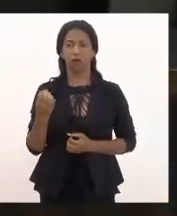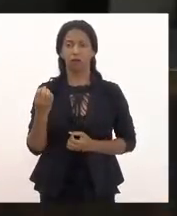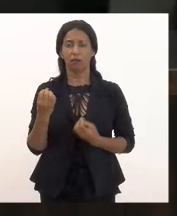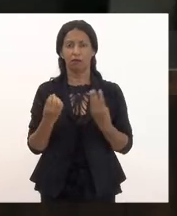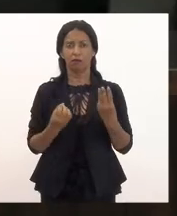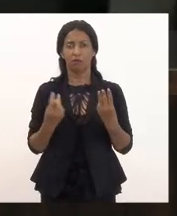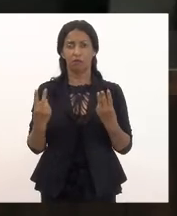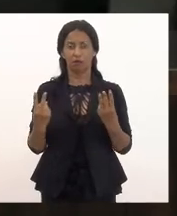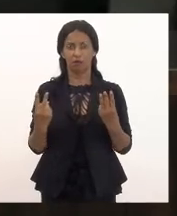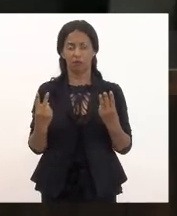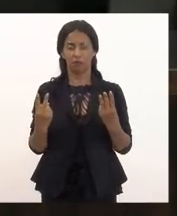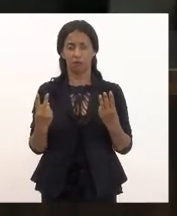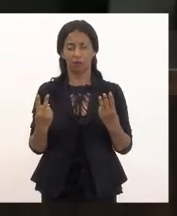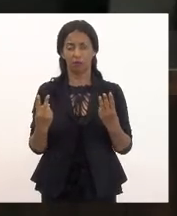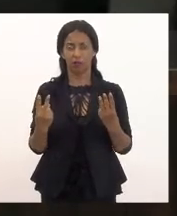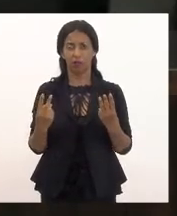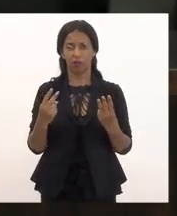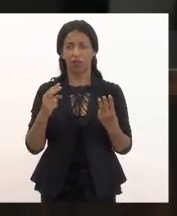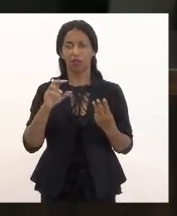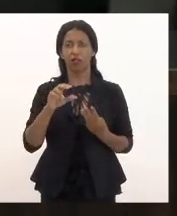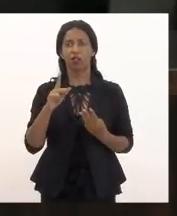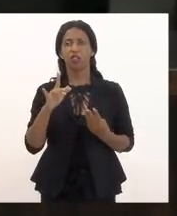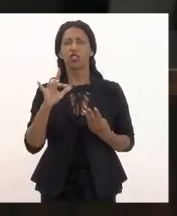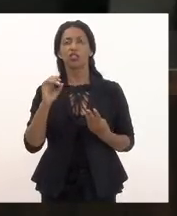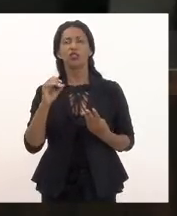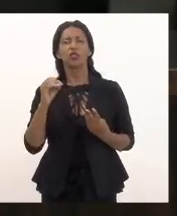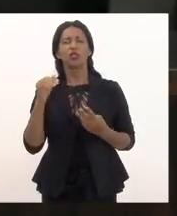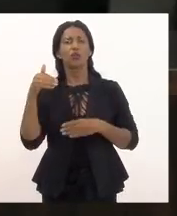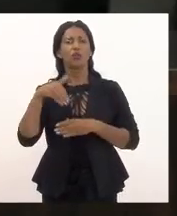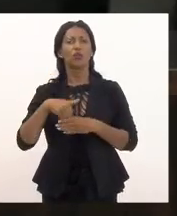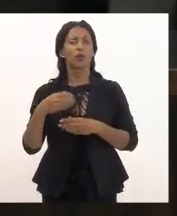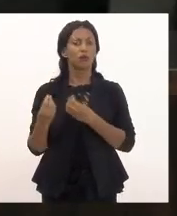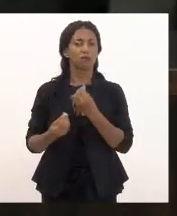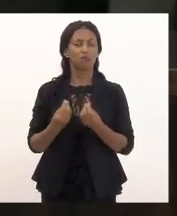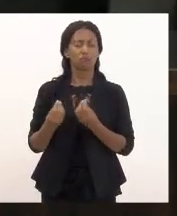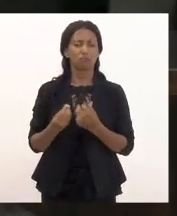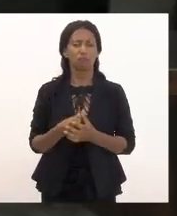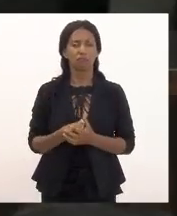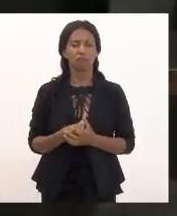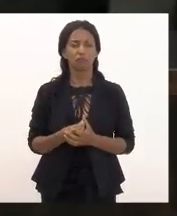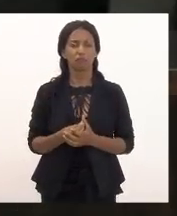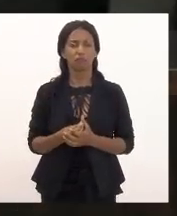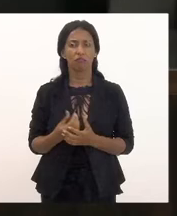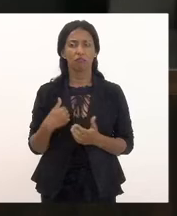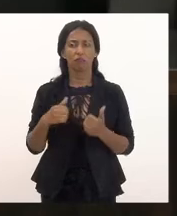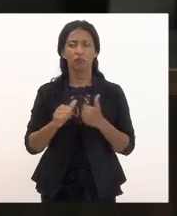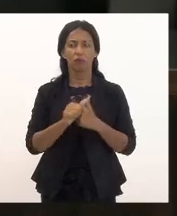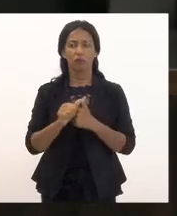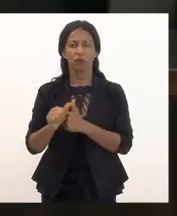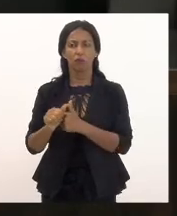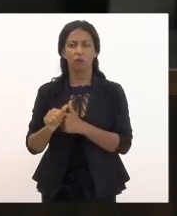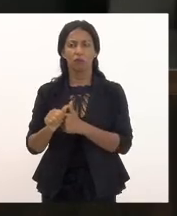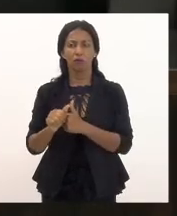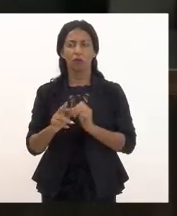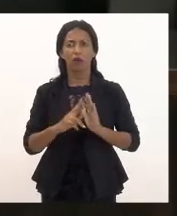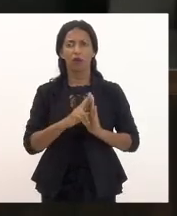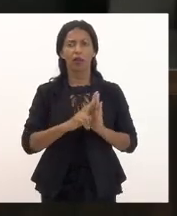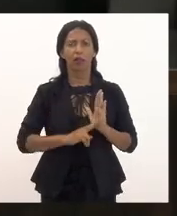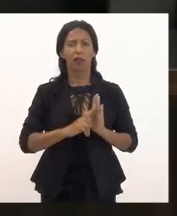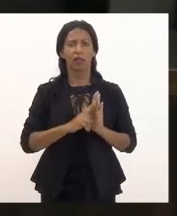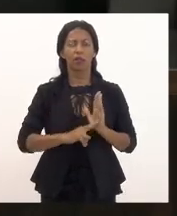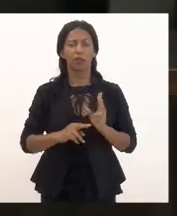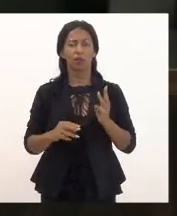3-2. Chico Machado está no online. Como vota, Chico? Eu voto acompanhando o parecer do relator, senhor